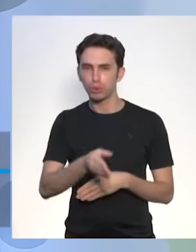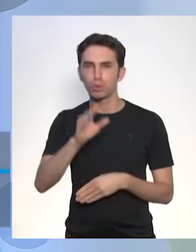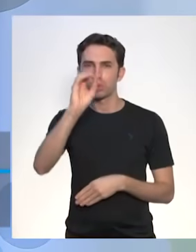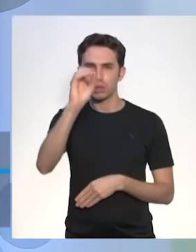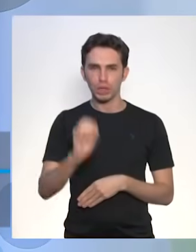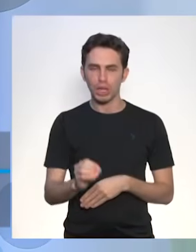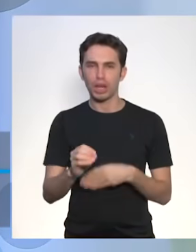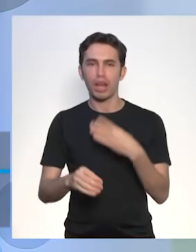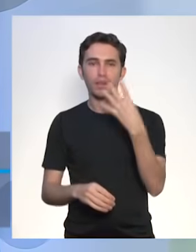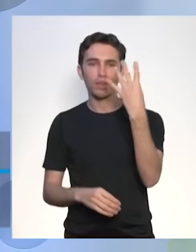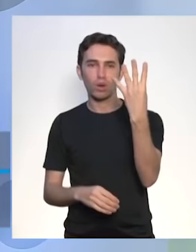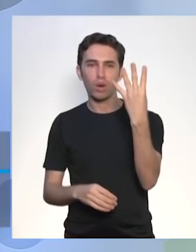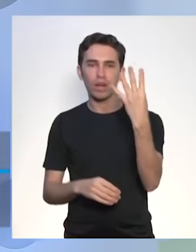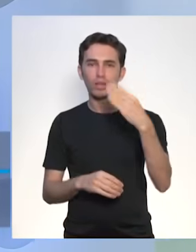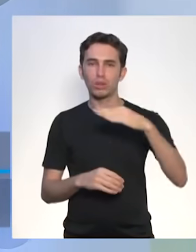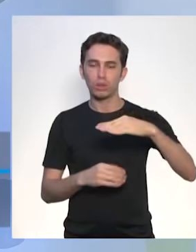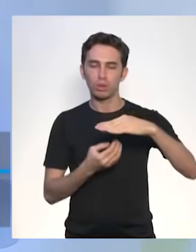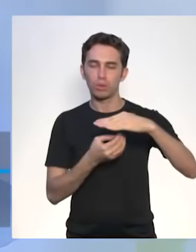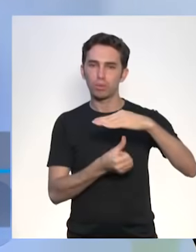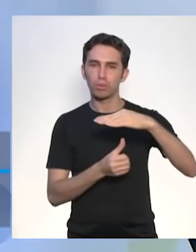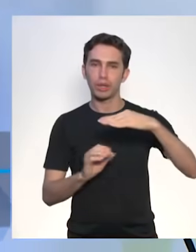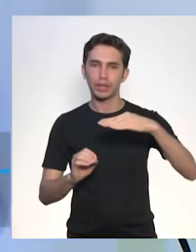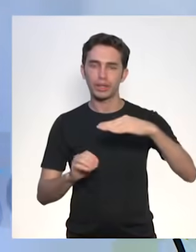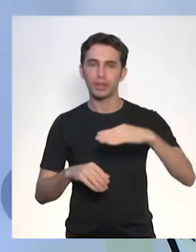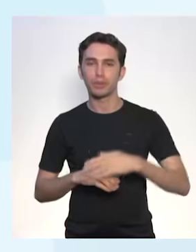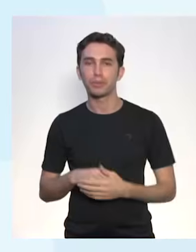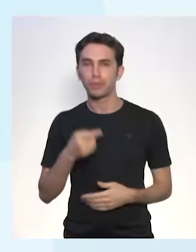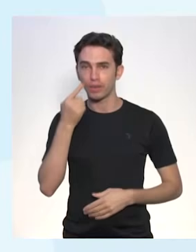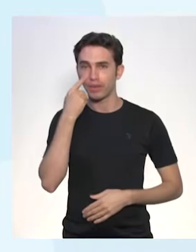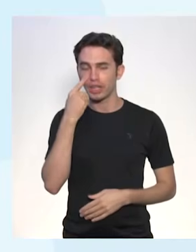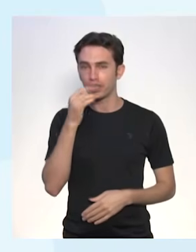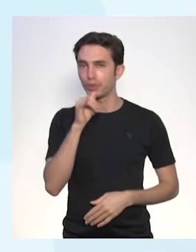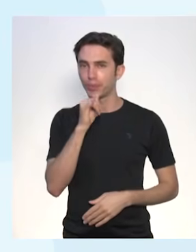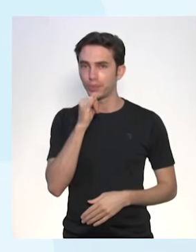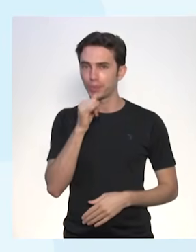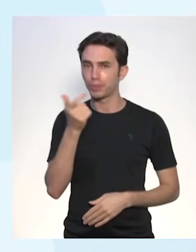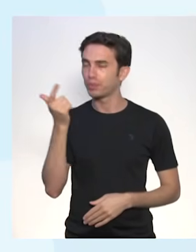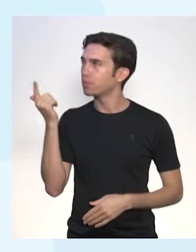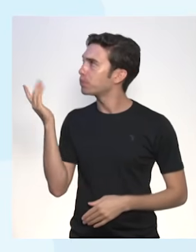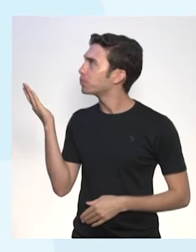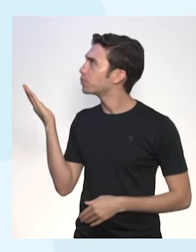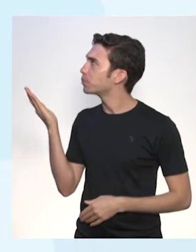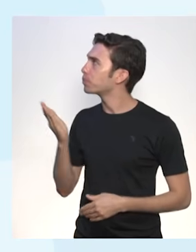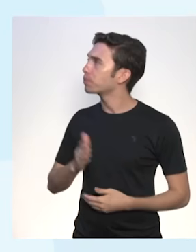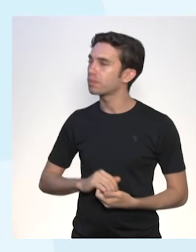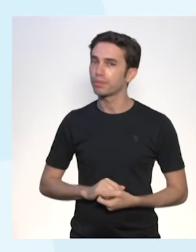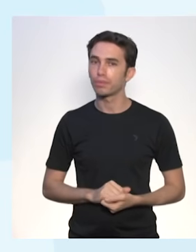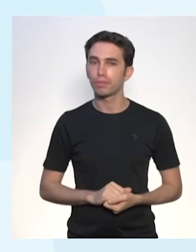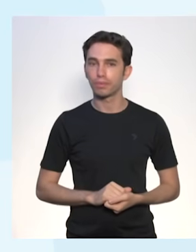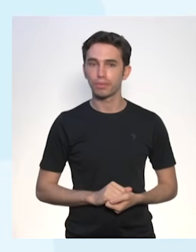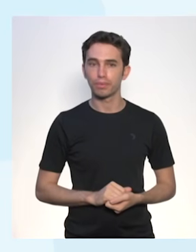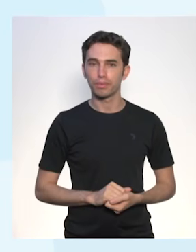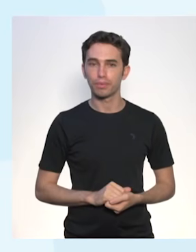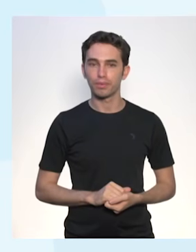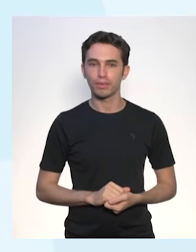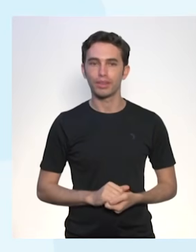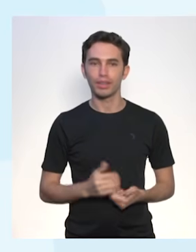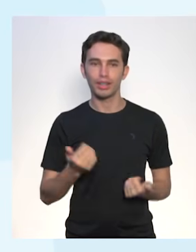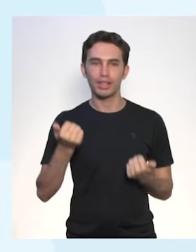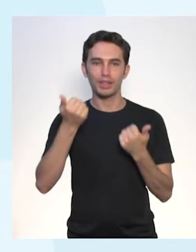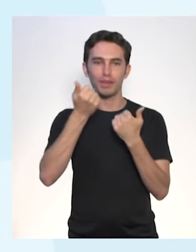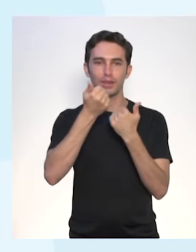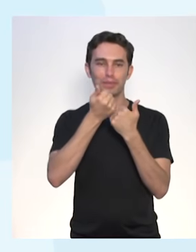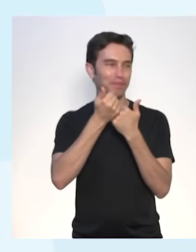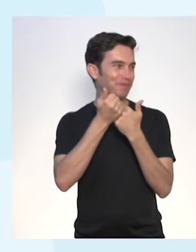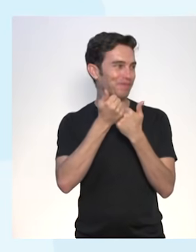assim, né? O zero, vou até voltar aqui, ó. Olha só como é que ficaria, né? Deixa eu só colocar a caneta aqui, olha lá. Porque toda vez que a